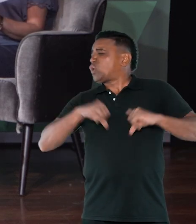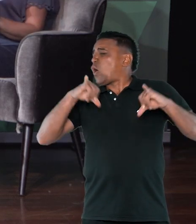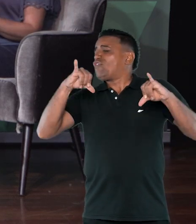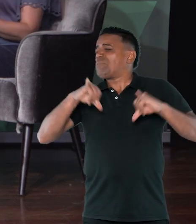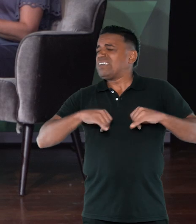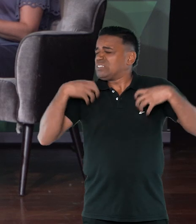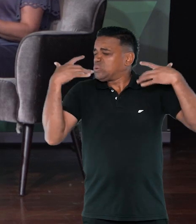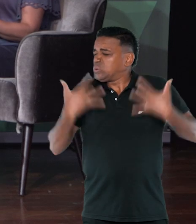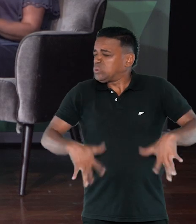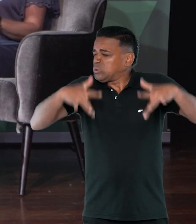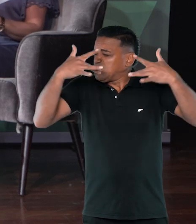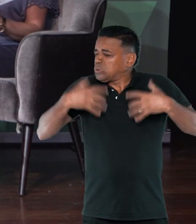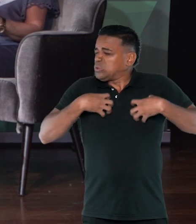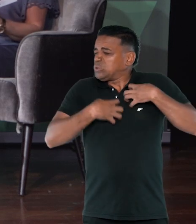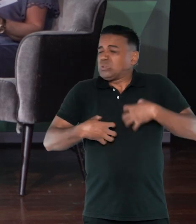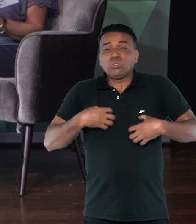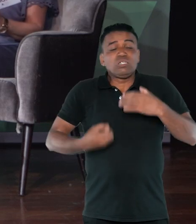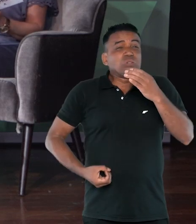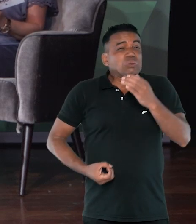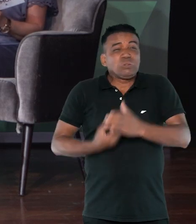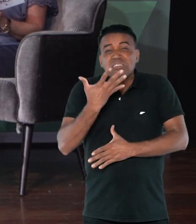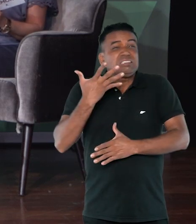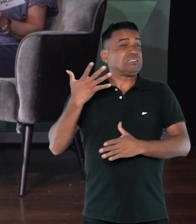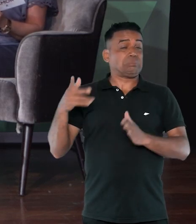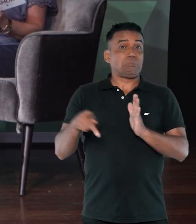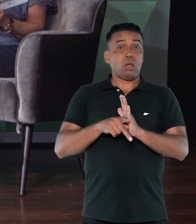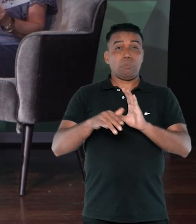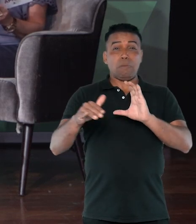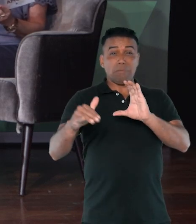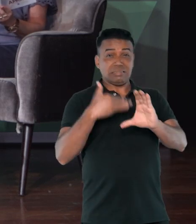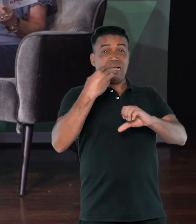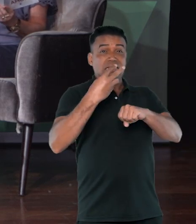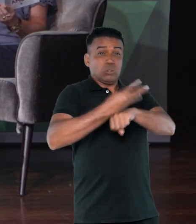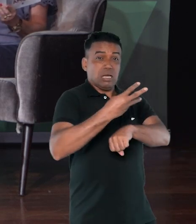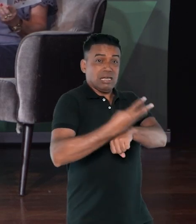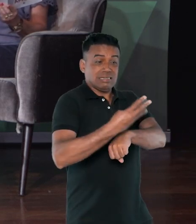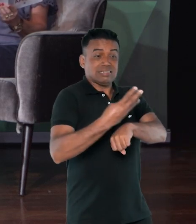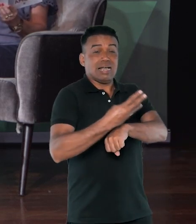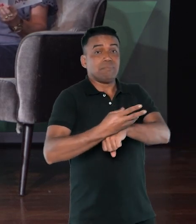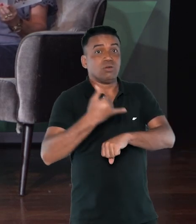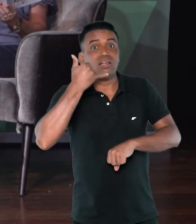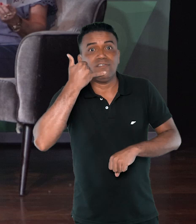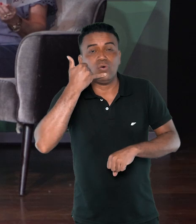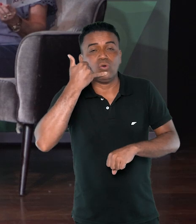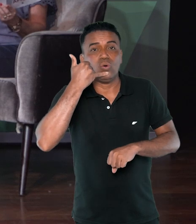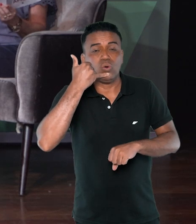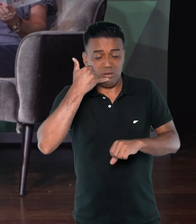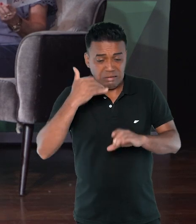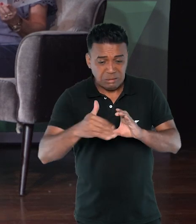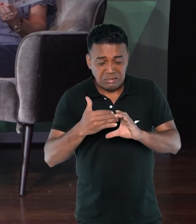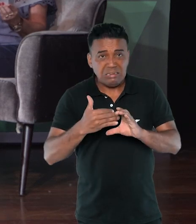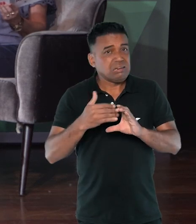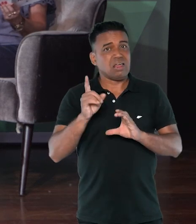A dor é visceral, doutor. Sentida, doída, nascida de pré-eclâmpsia naquela mensagem